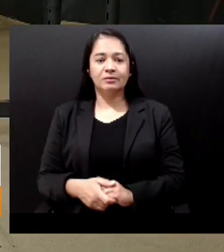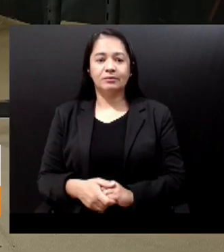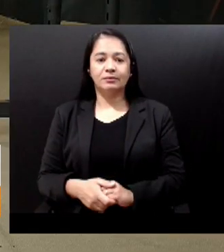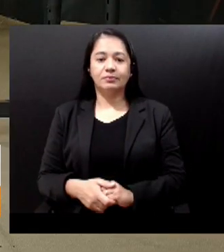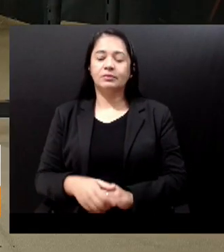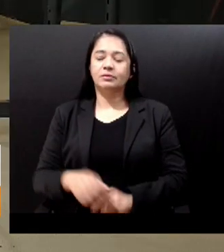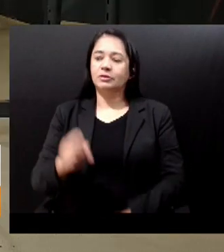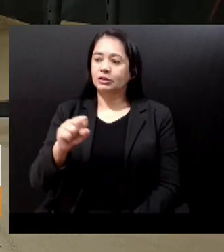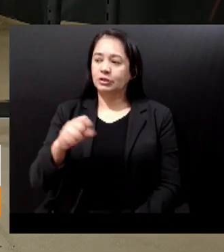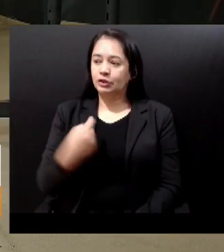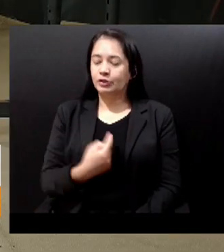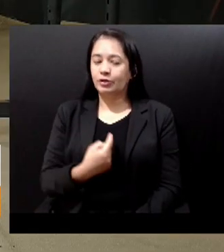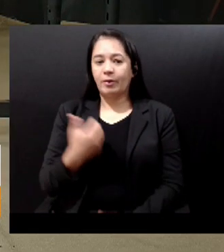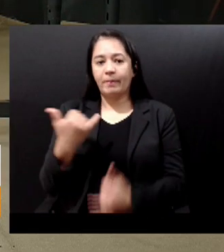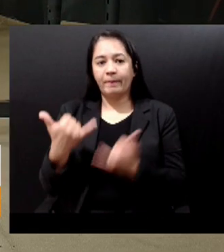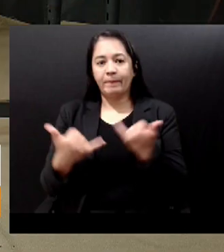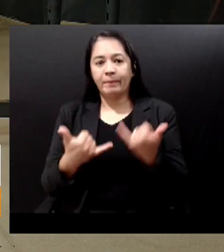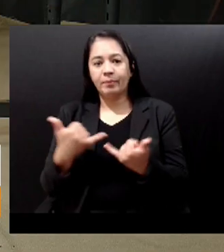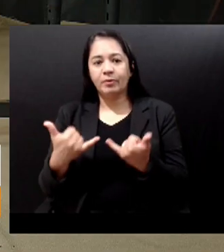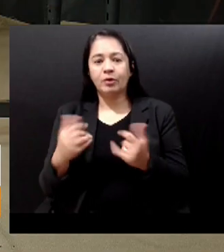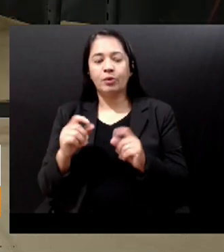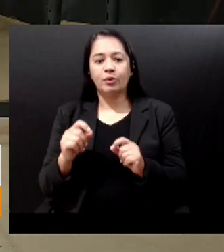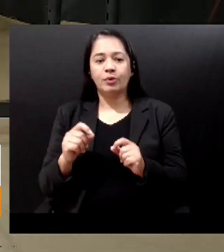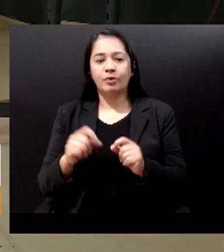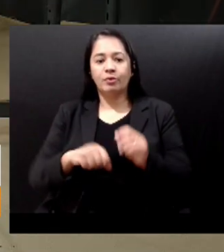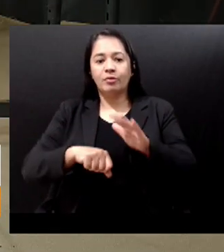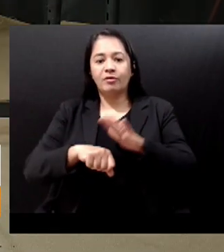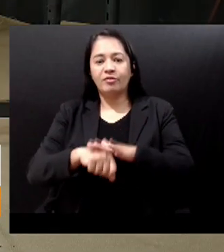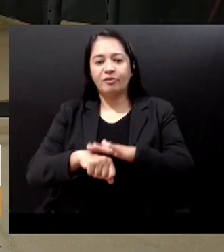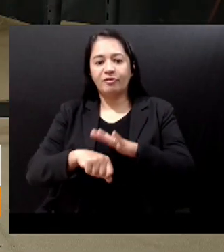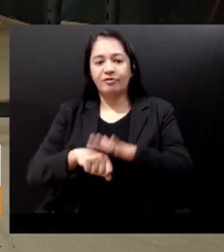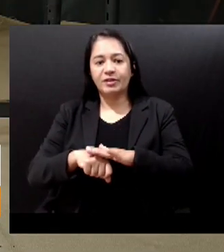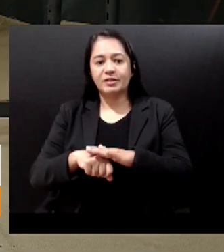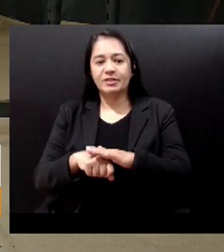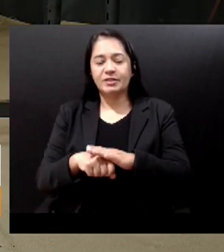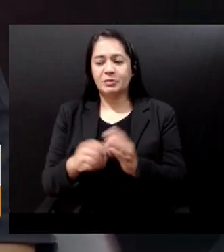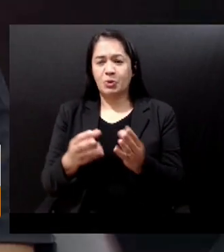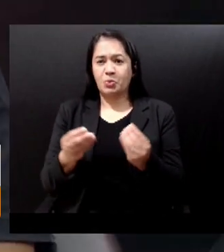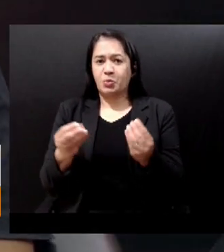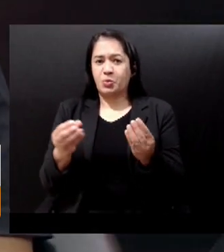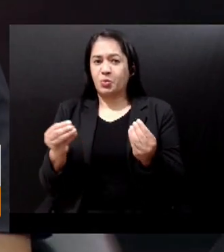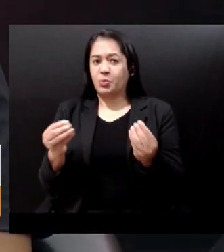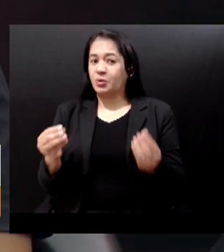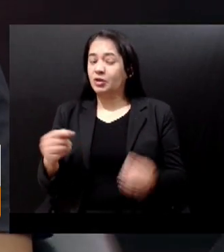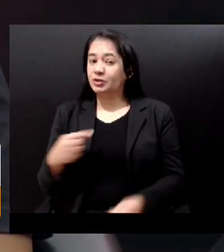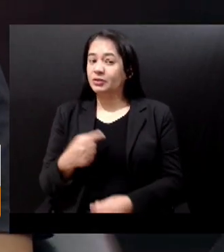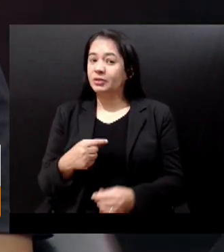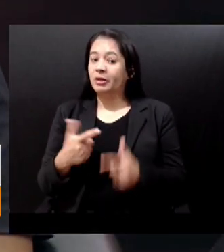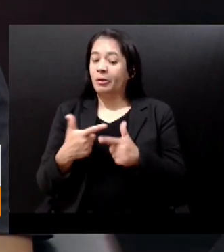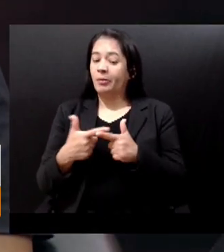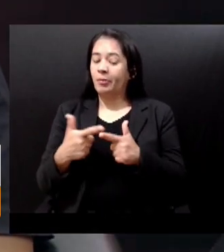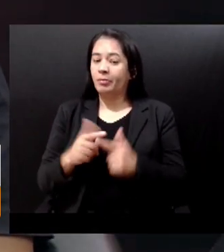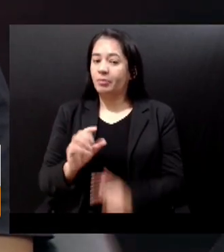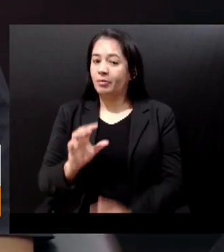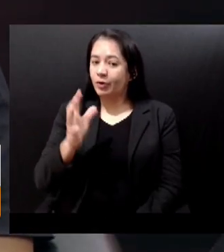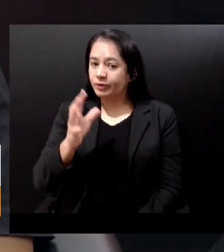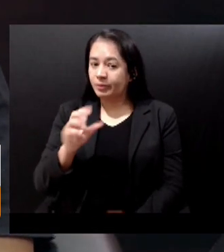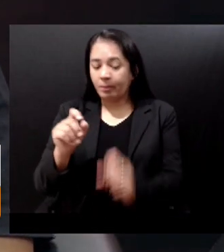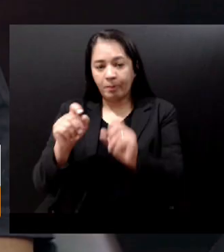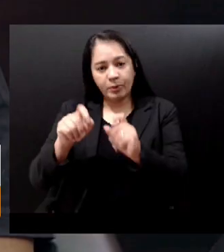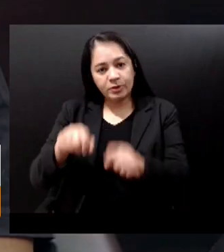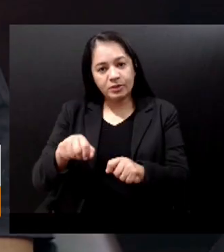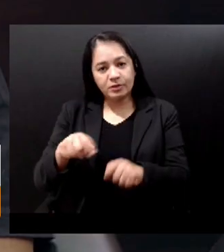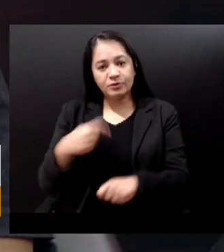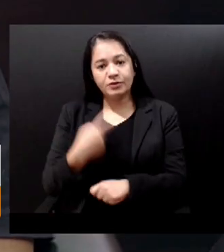brinca que fazer tudo com muita intensidade, às vezes, também a gente pode ter muitos problemas. Uhum. Então a gente tem que tomar muito